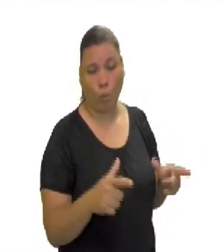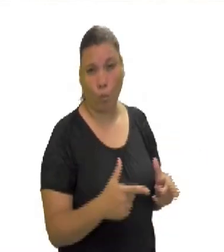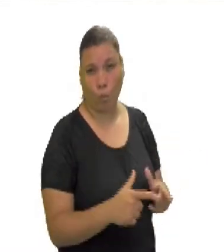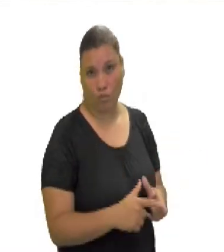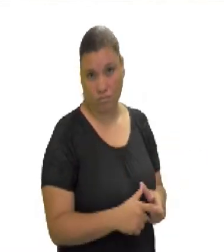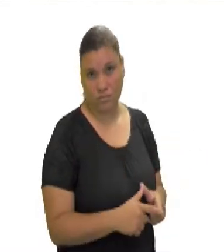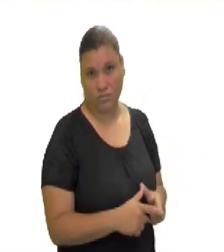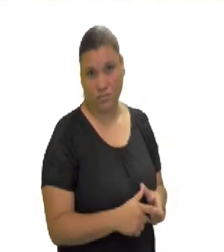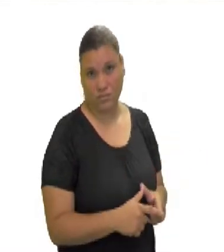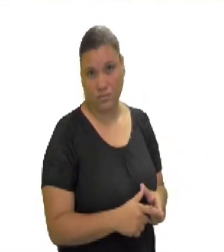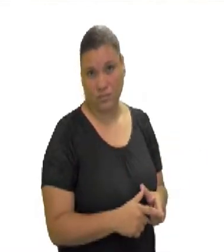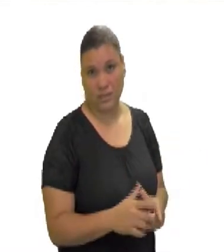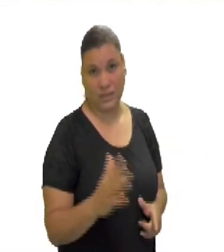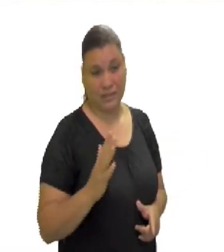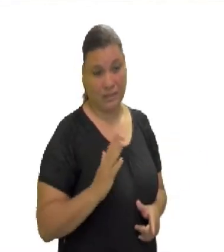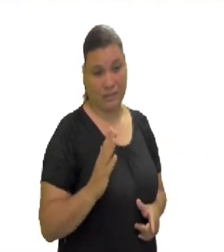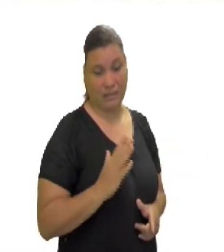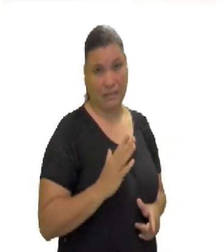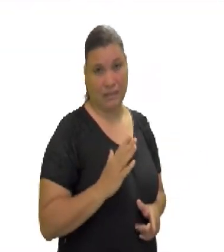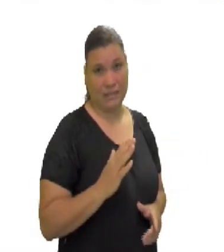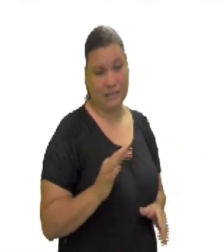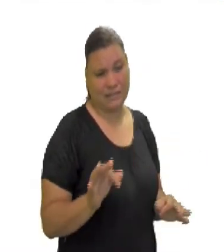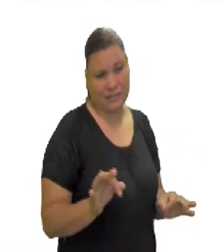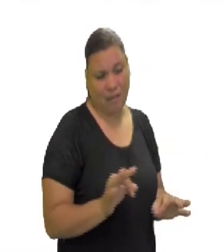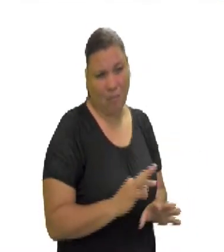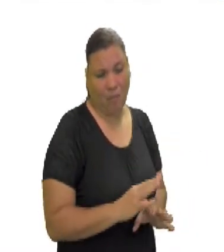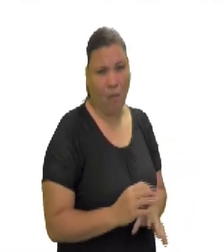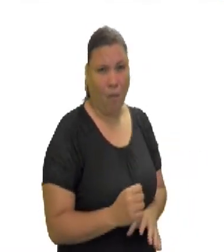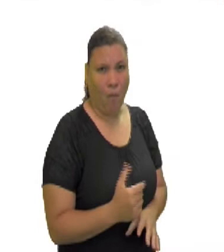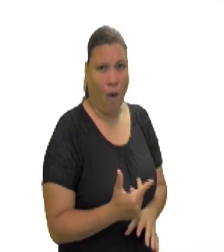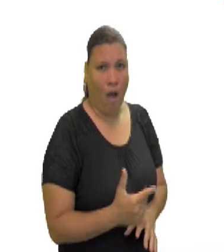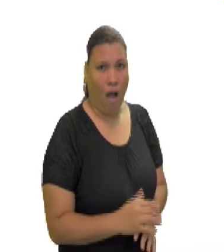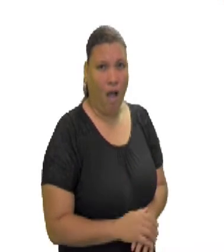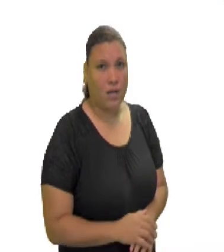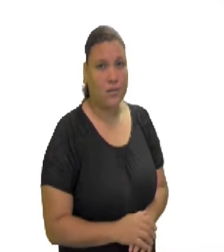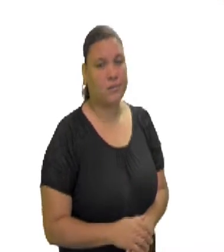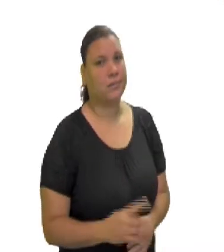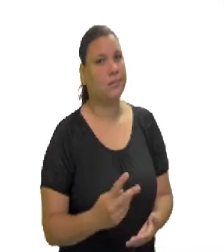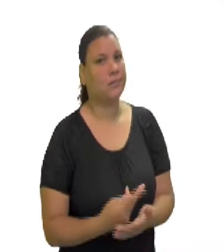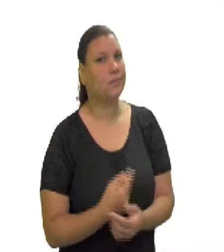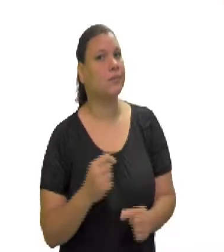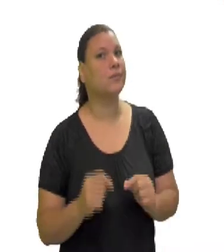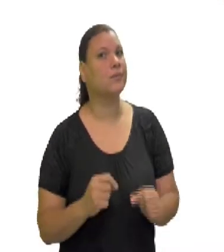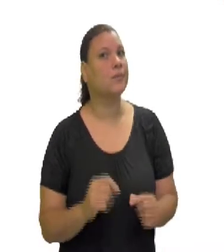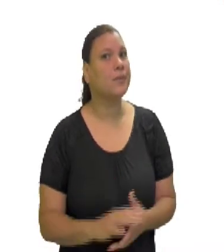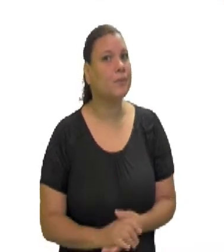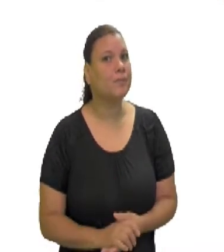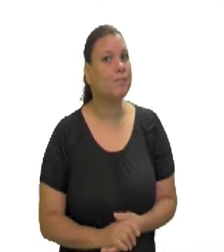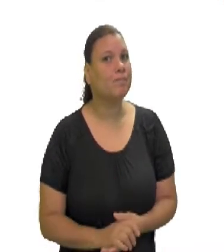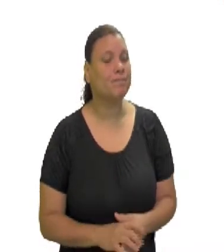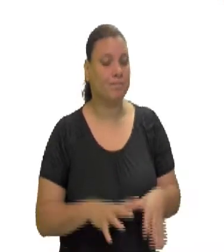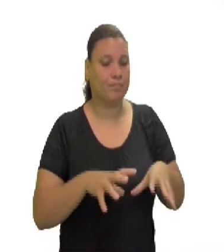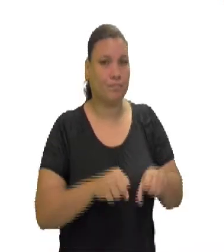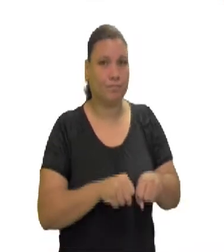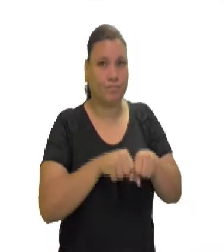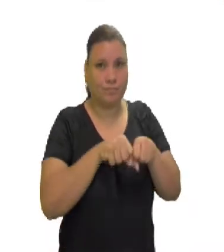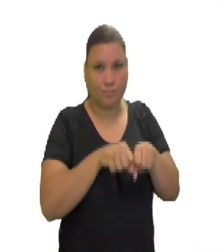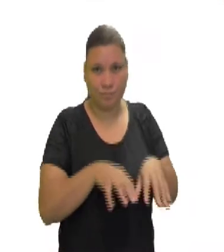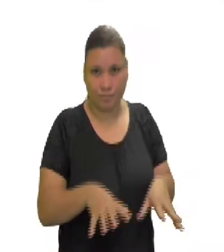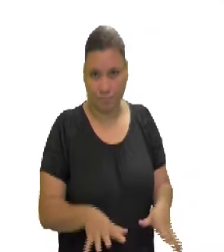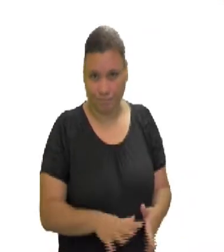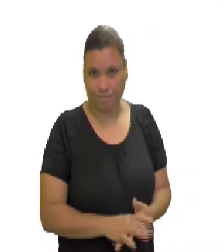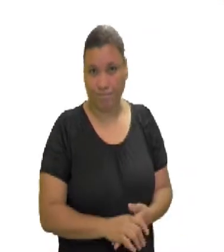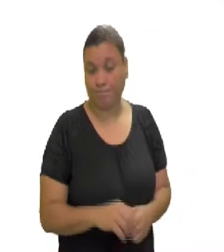riqueza para Portugal. E foi aí que, na época da colonização, o cultivo grande de latifúndios